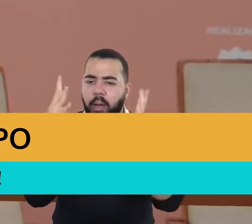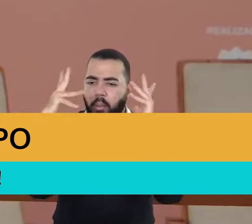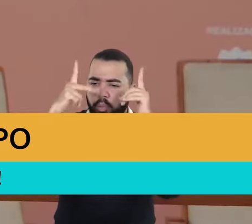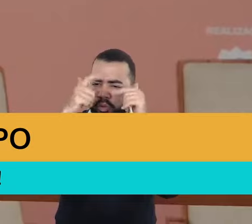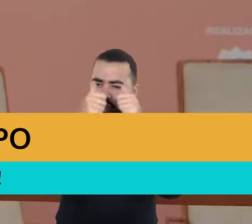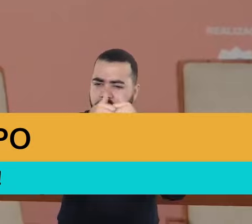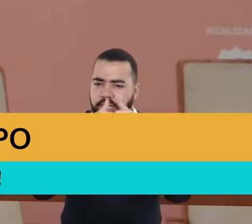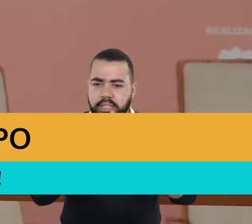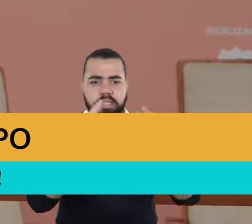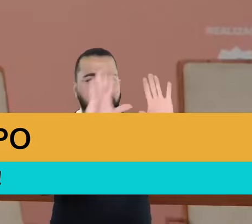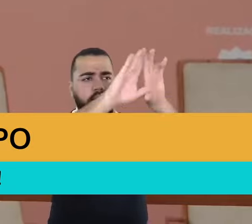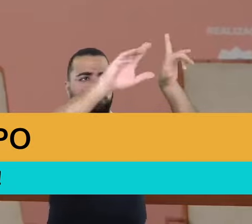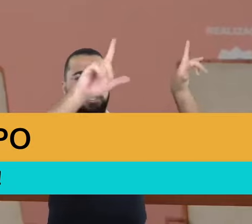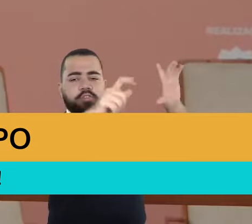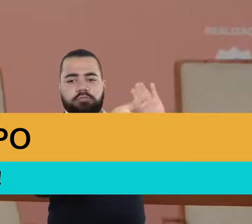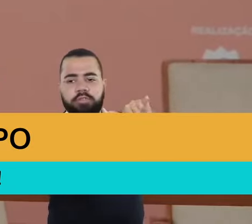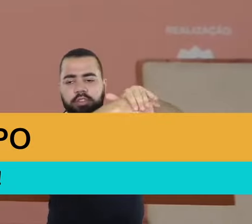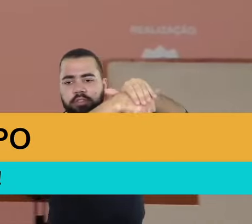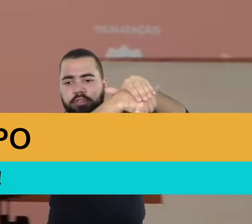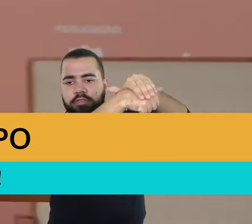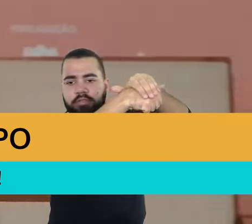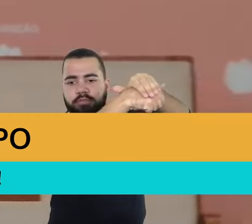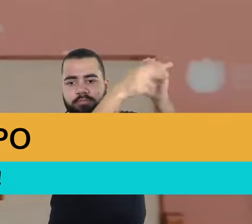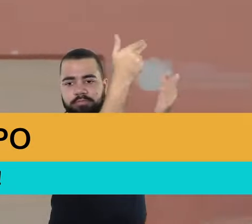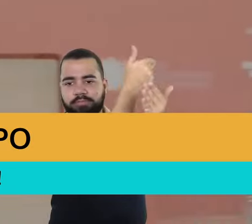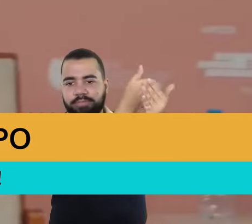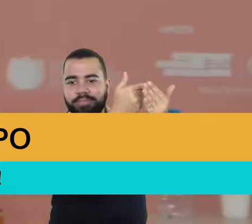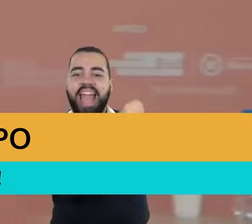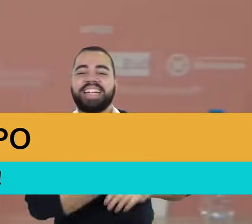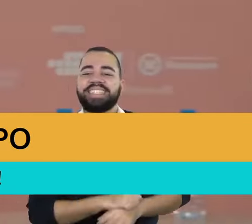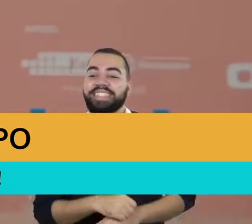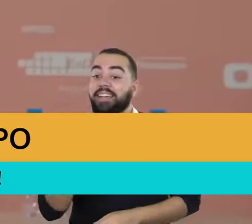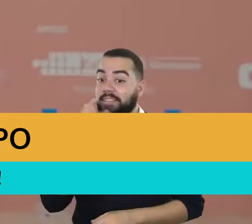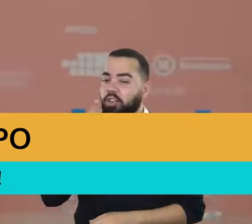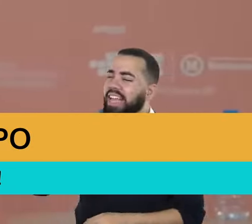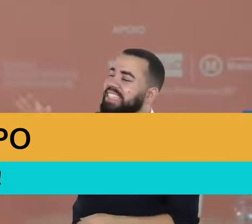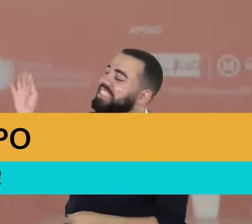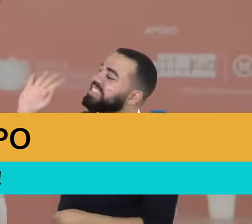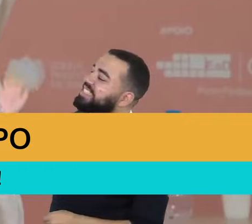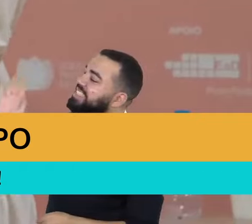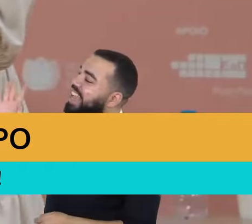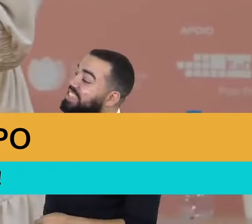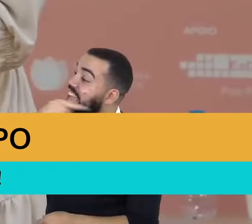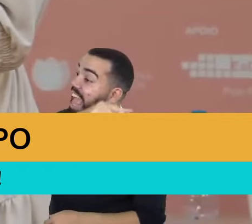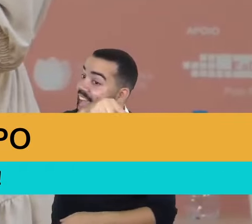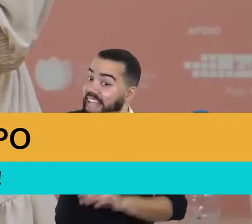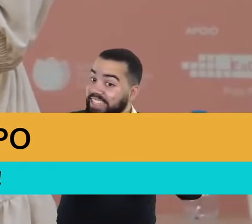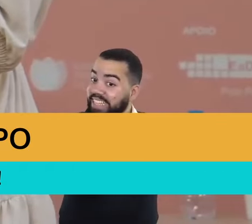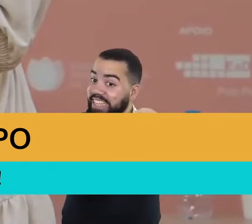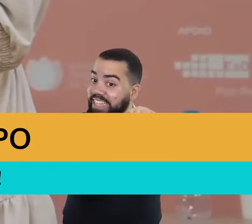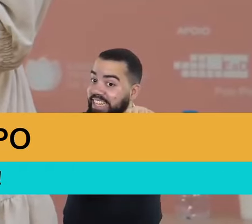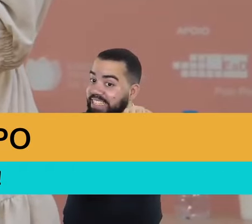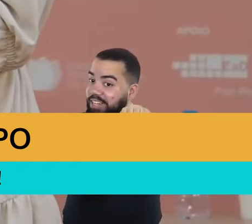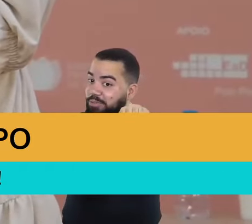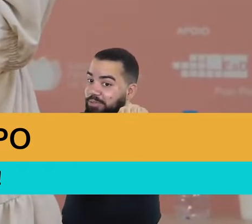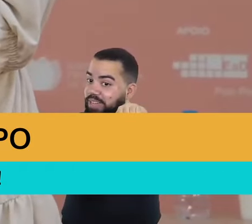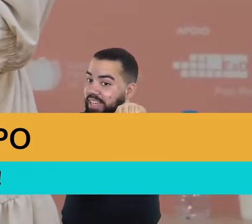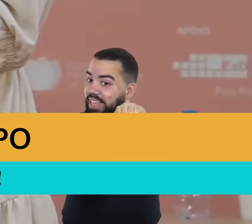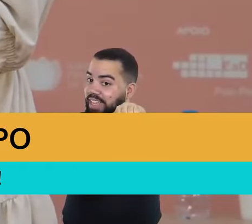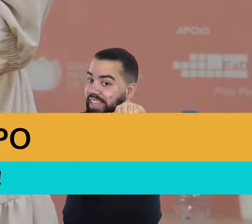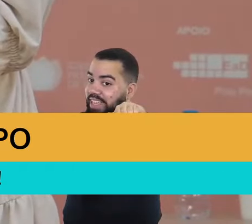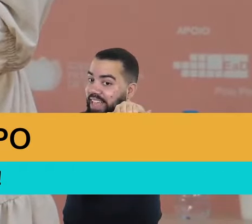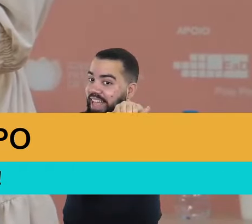Colocou na parede. Aí ela falou assim: gente, essa tartaruga aqui escreveu meu nome no